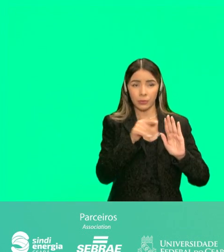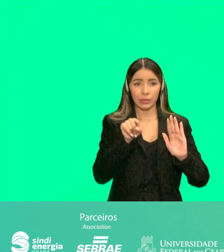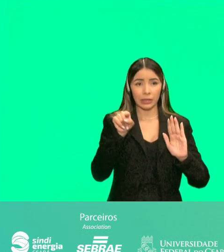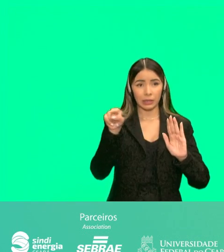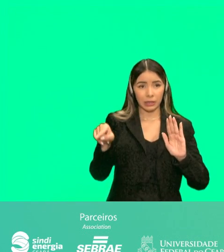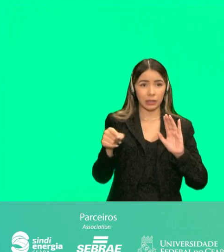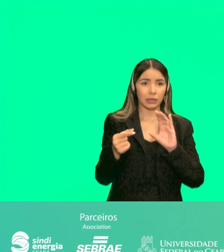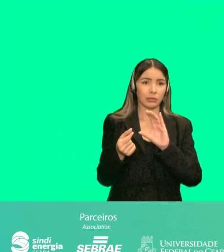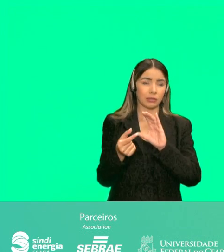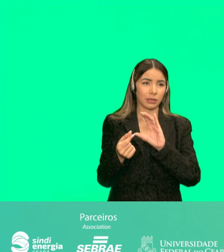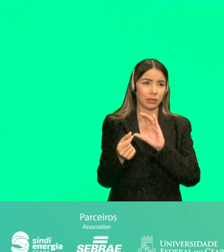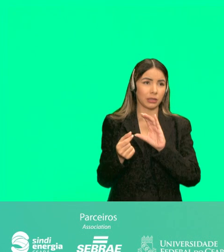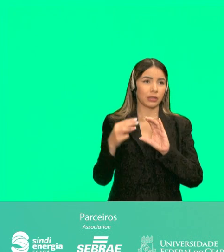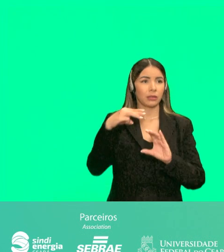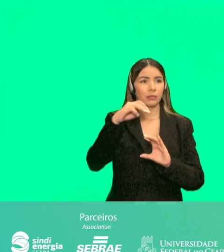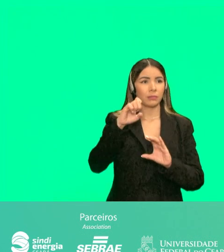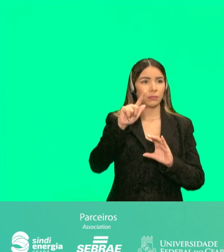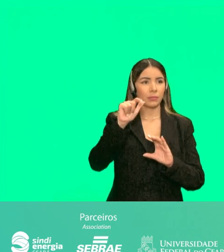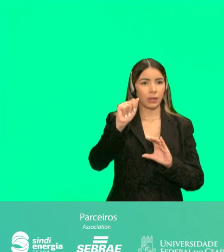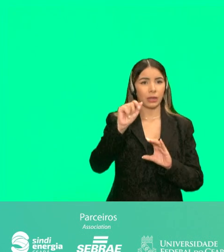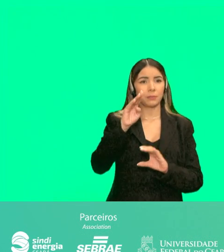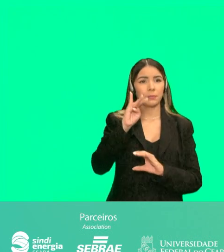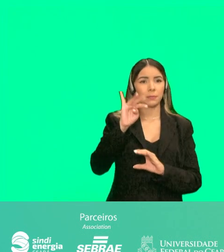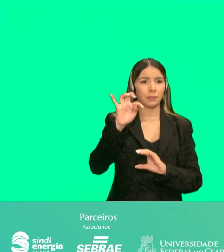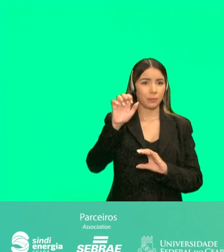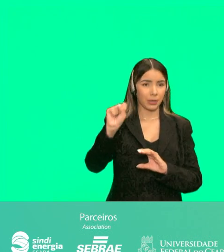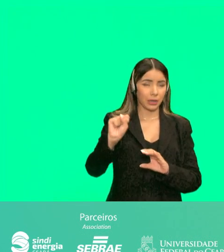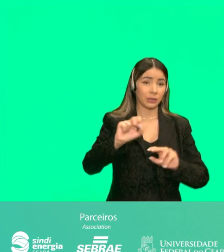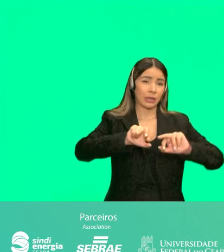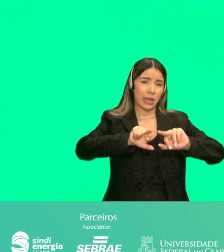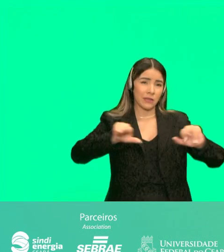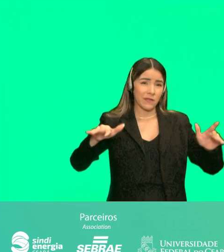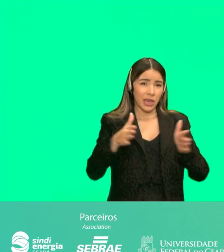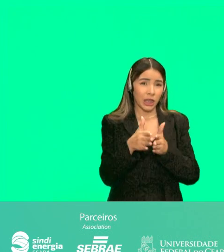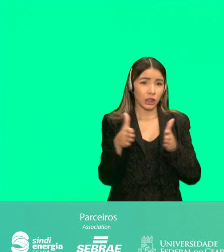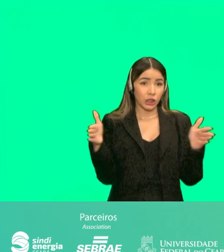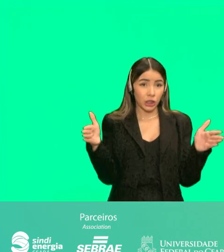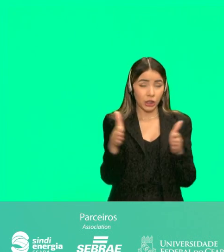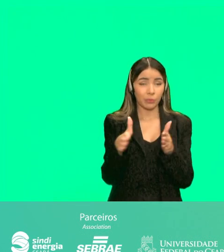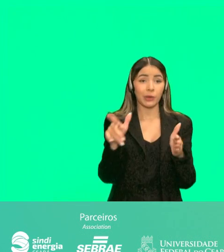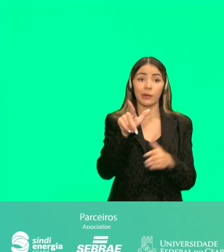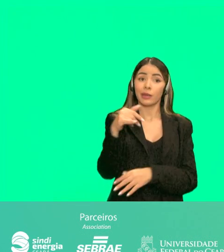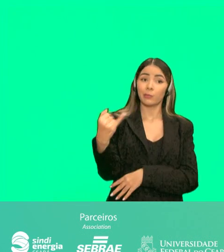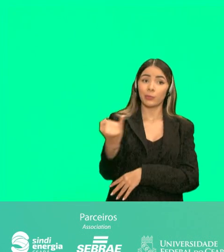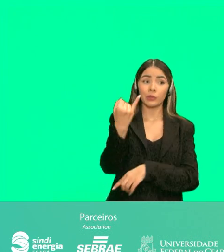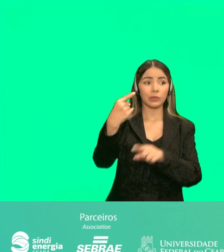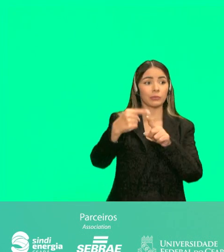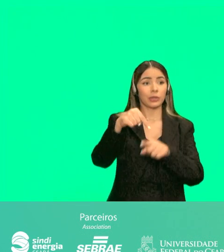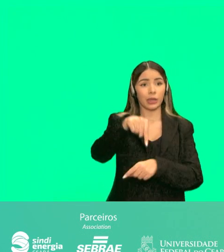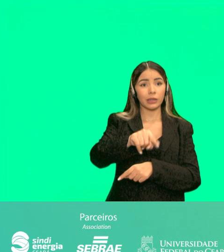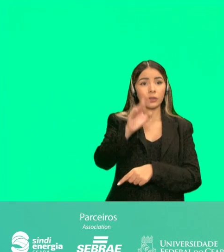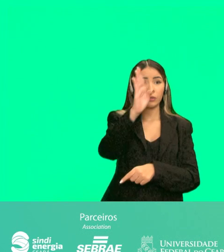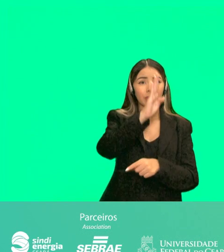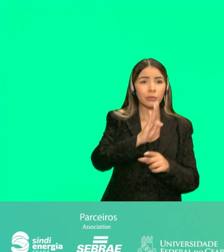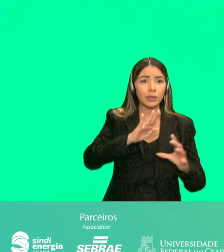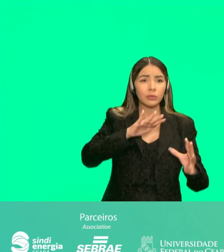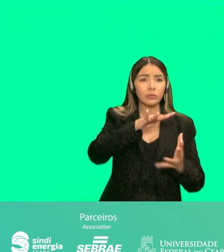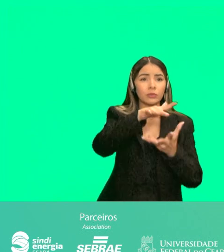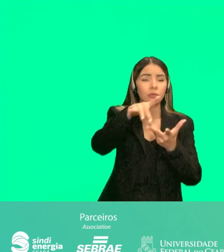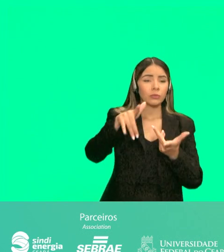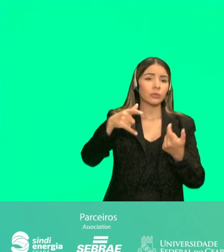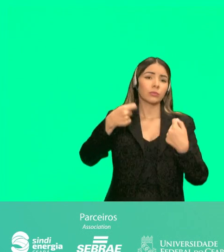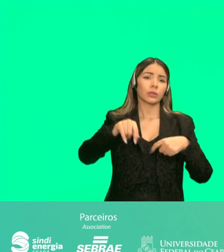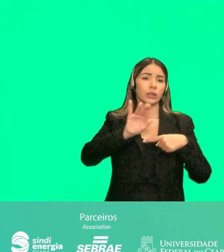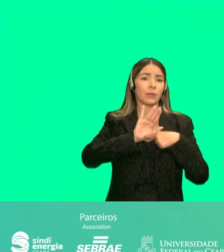businesses centenas more de than megawatts. 100 megawatts. Os diferentes tamanhos importam para a This gente, porque no technology Brasil e no mundo ainda é must be necessário ter inside muita the